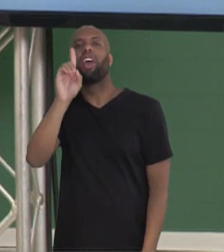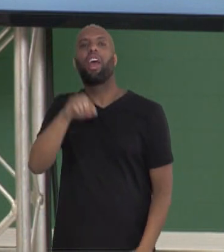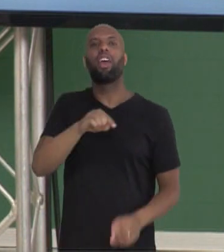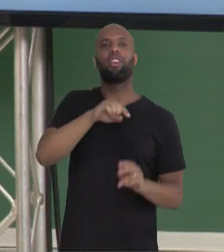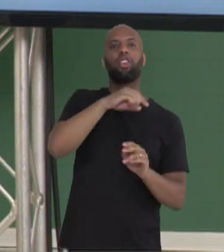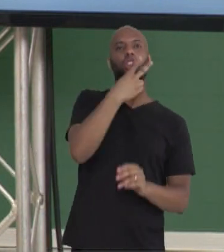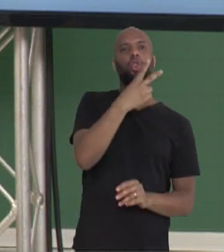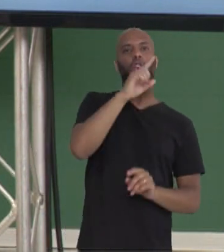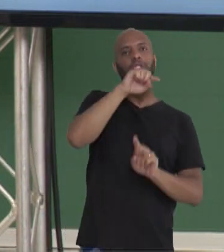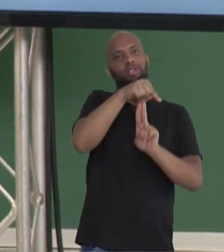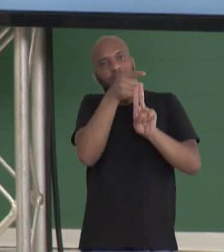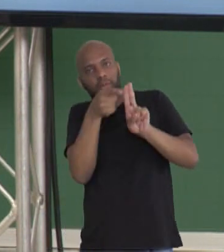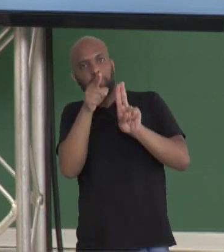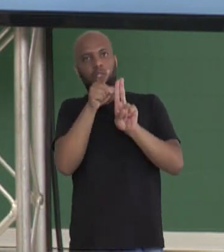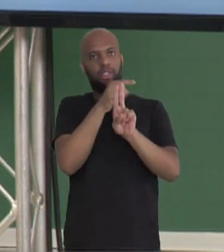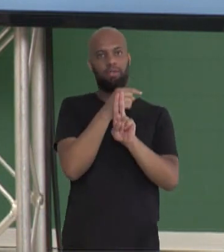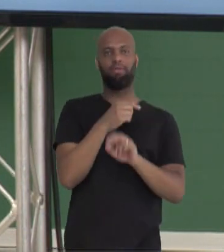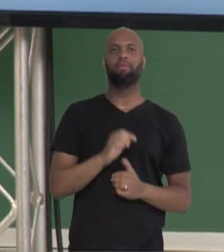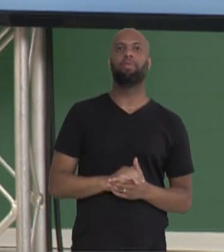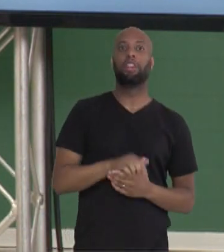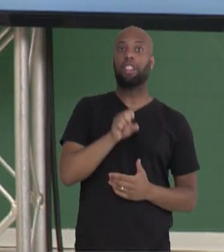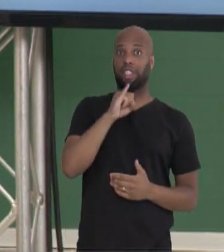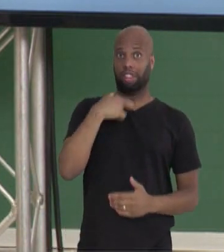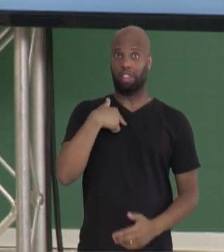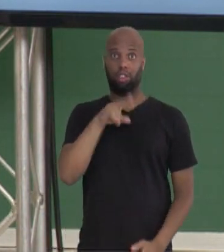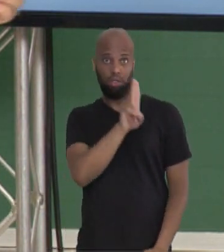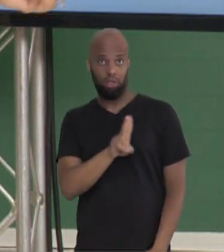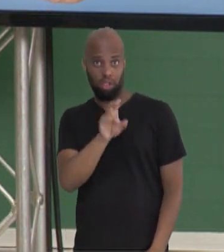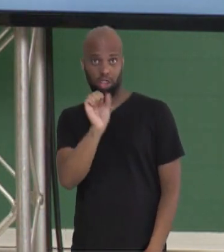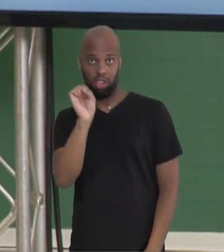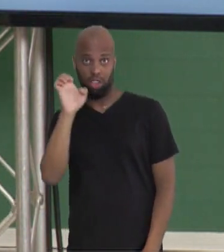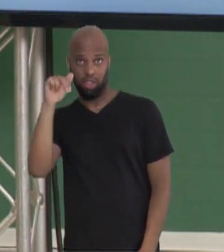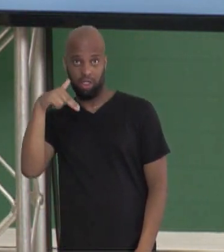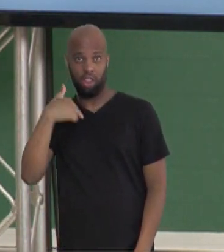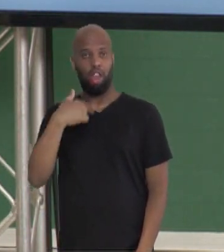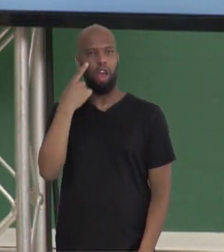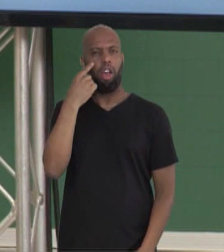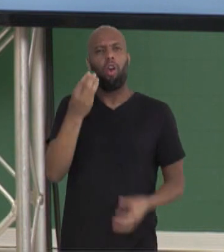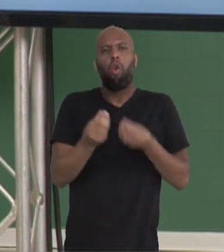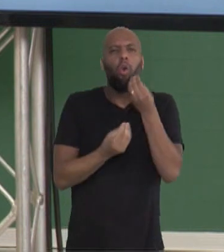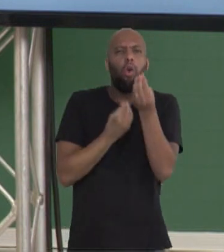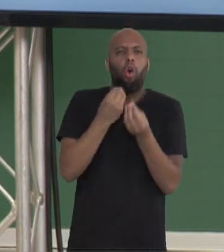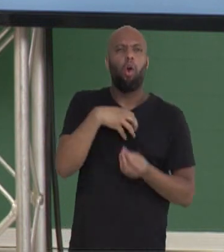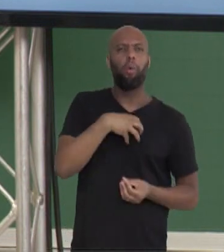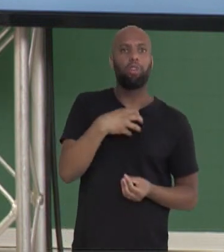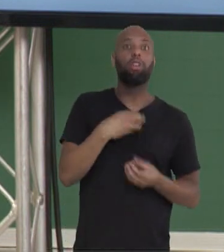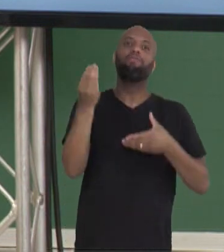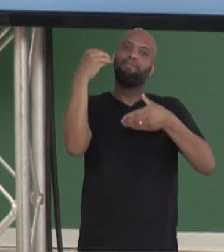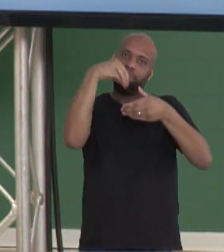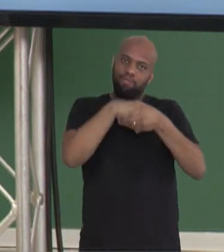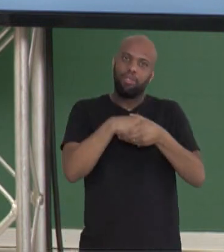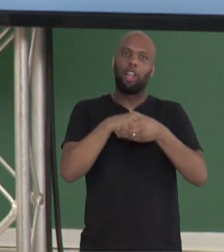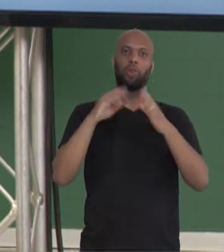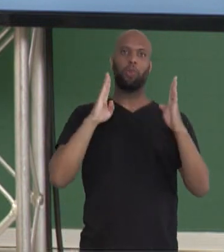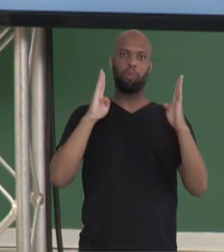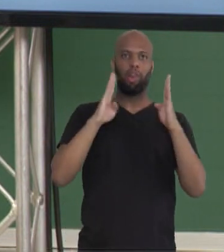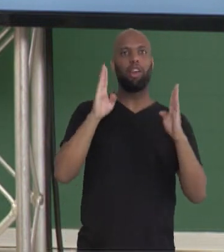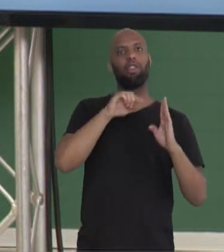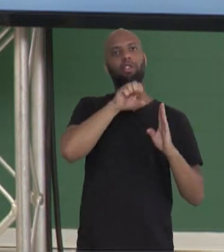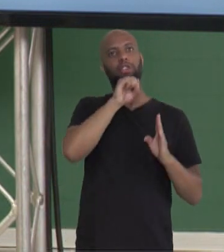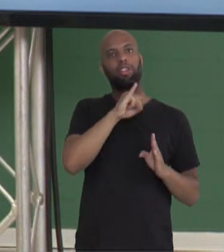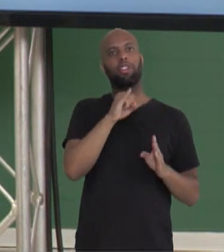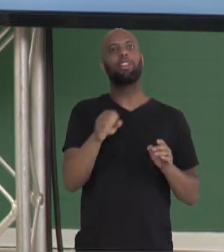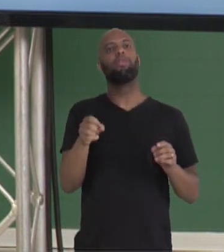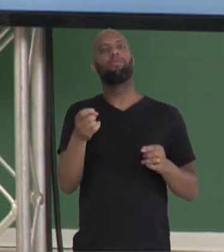gente estiver trabalhando com função seno, a gente vai ver o comportamento dessa função dentro de um período. Às vezes vocês vão ter